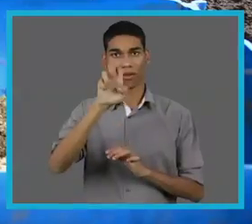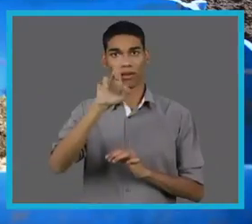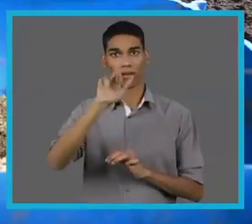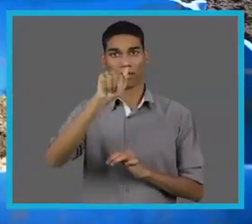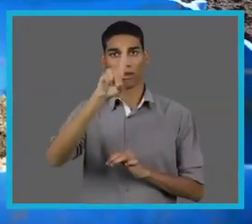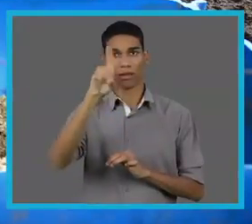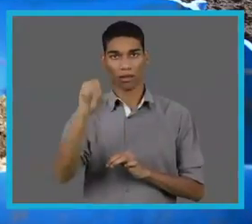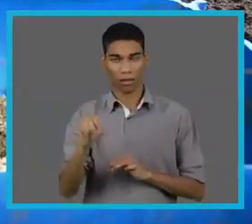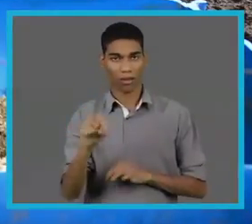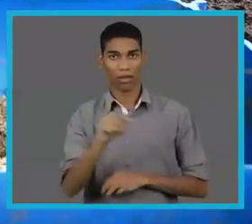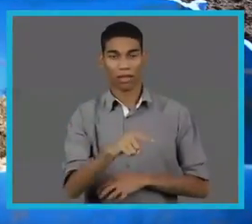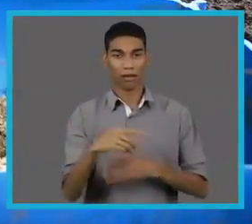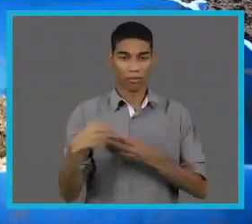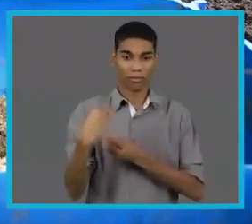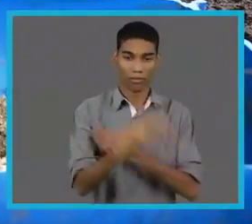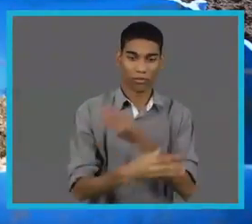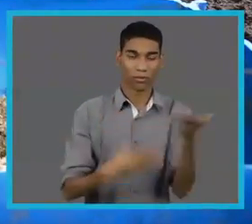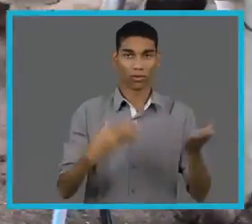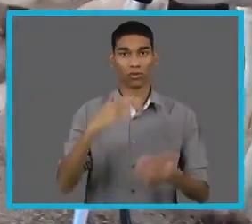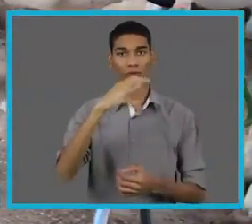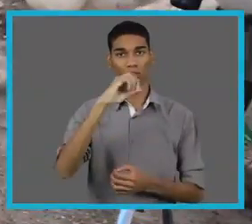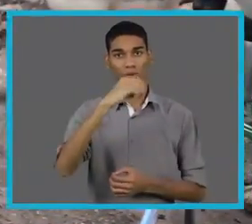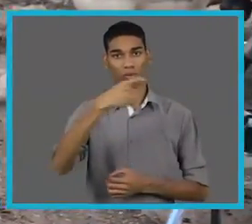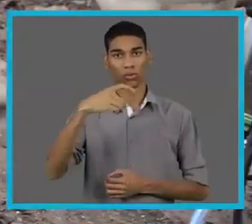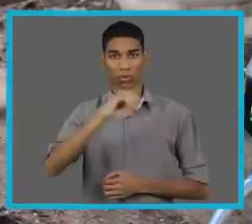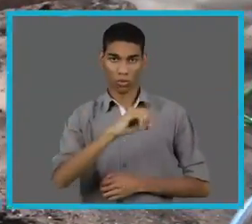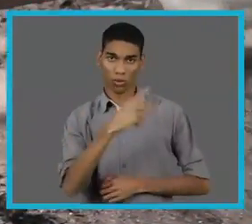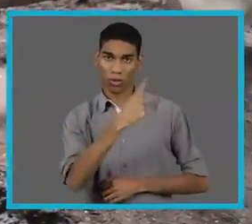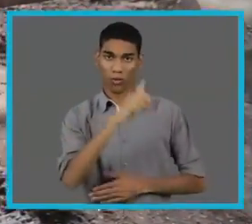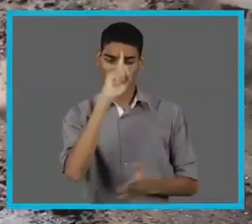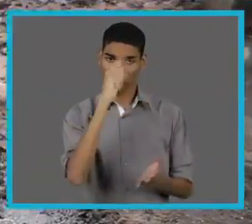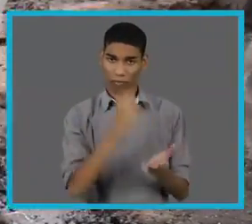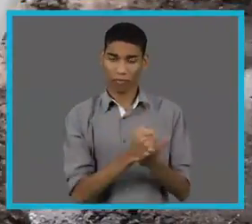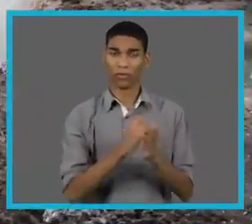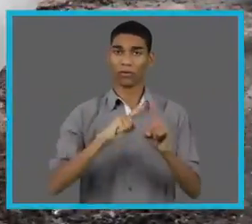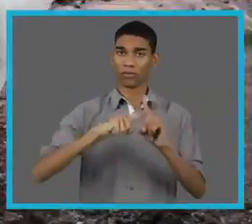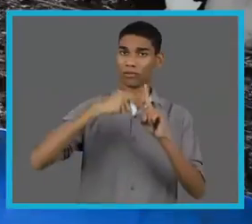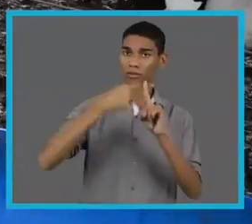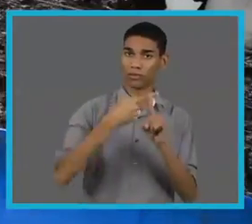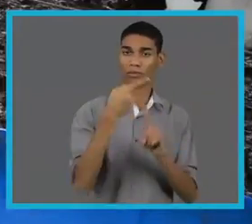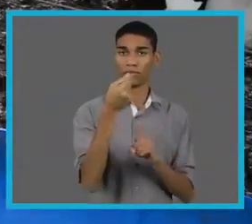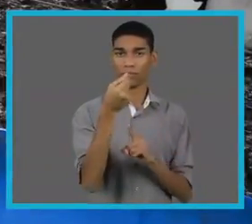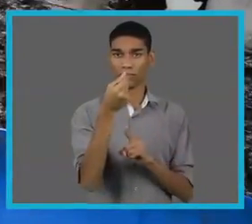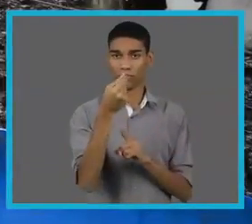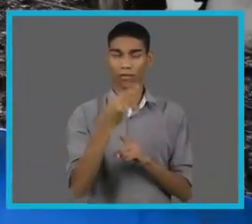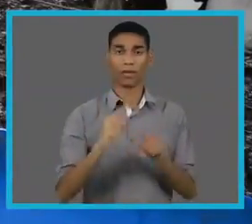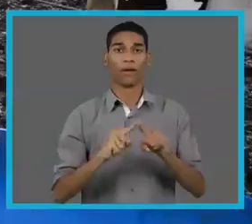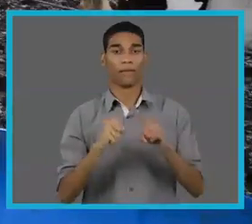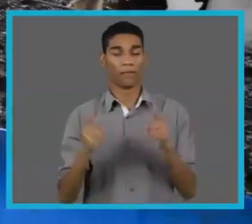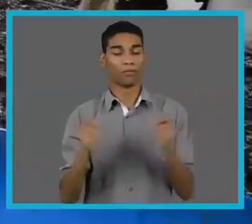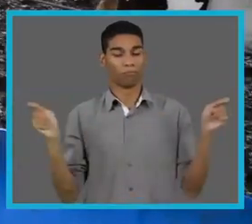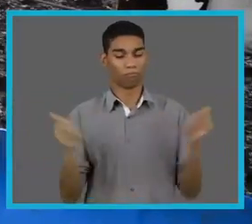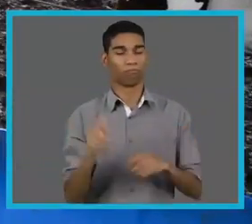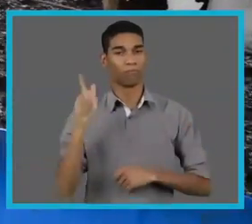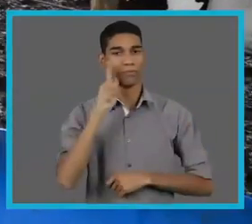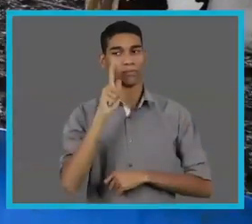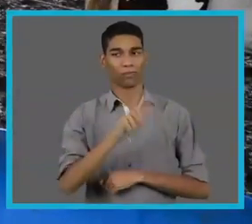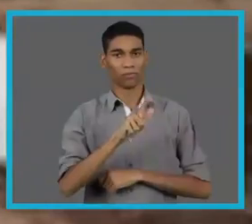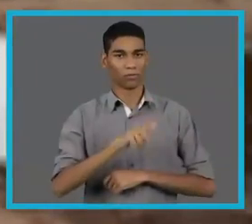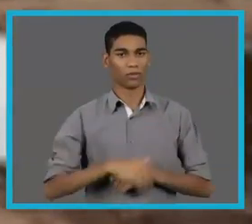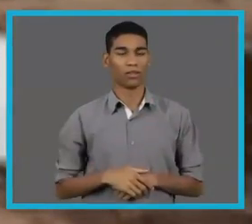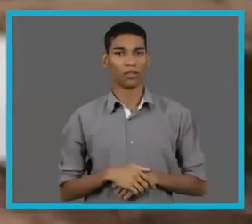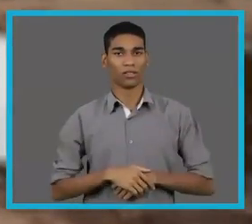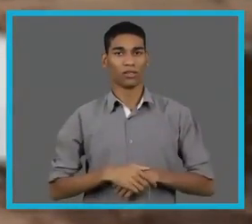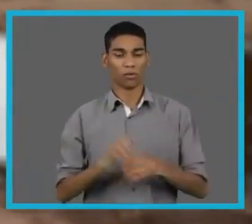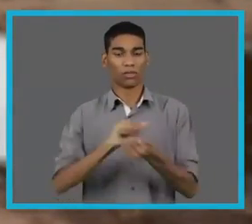ele optou por alimentar parte do rebanho no coxo. Uma decisão que aumentou um pouco o custo da produção, mas valeu a pena.